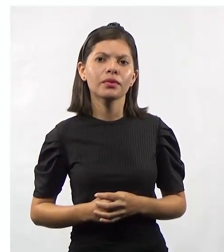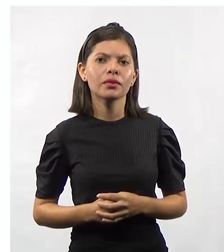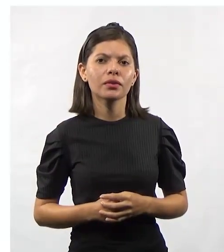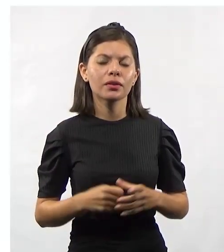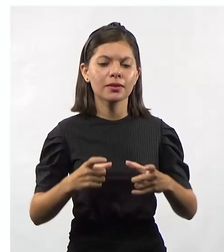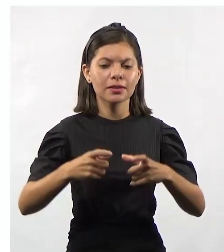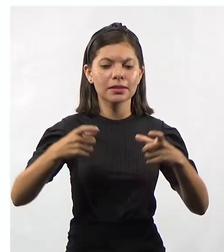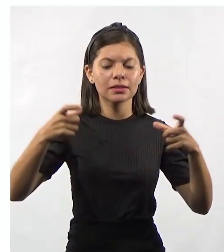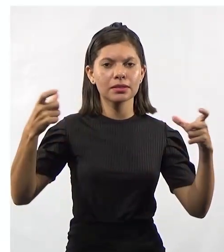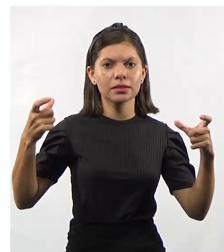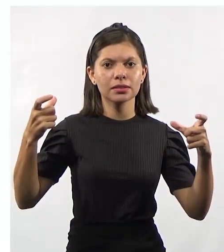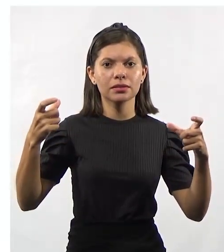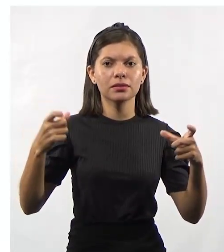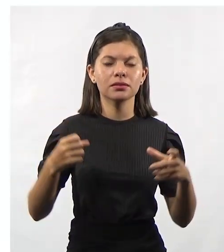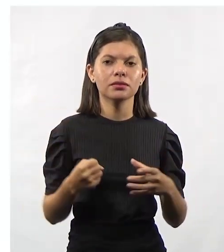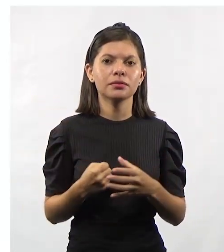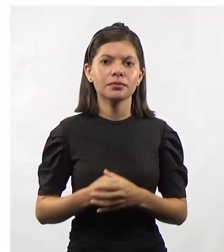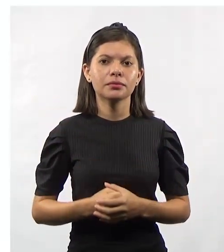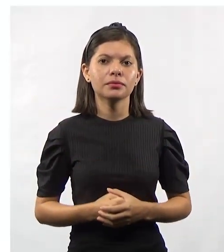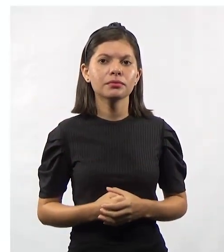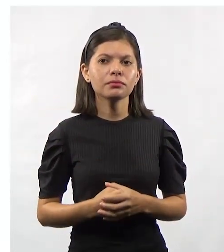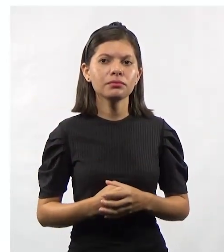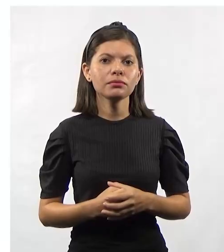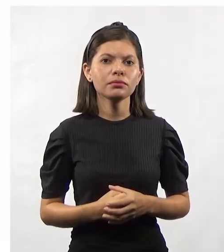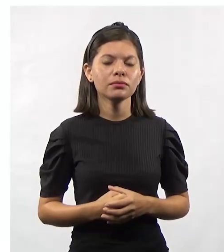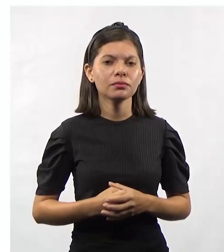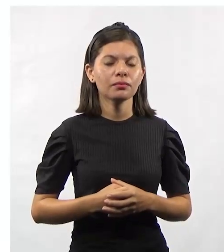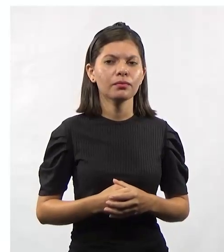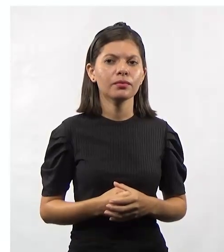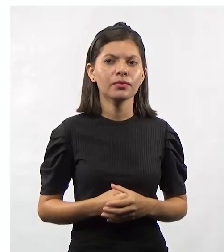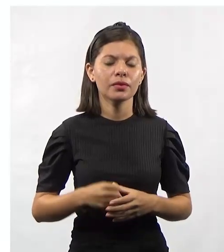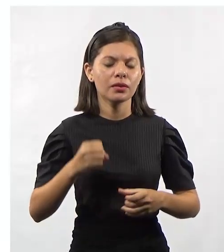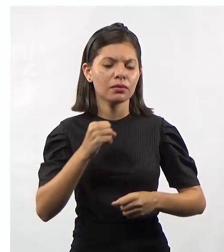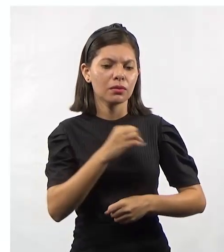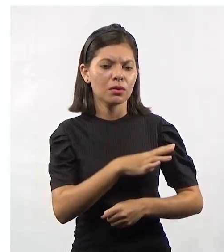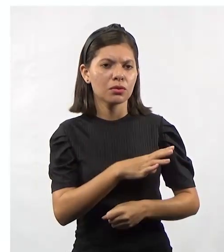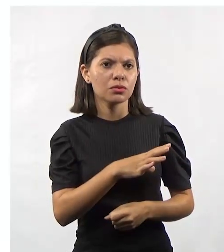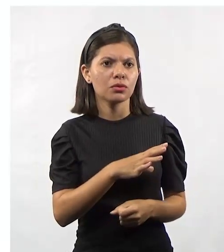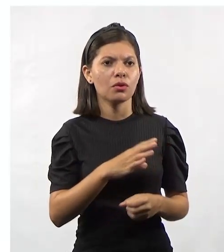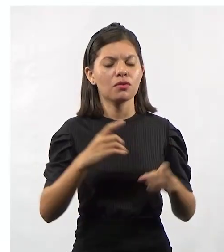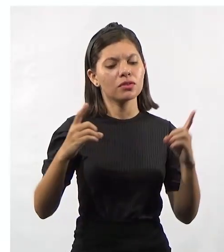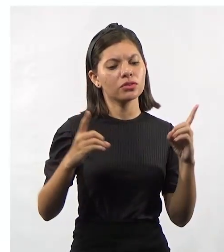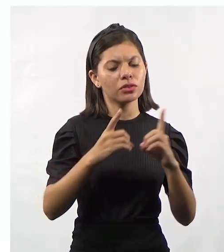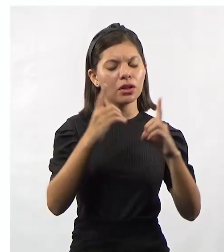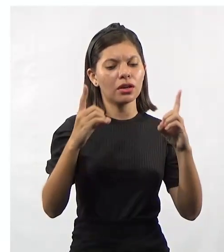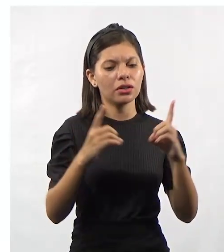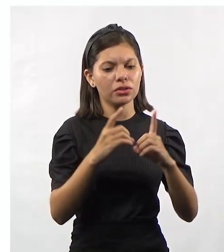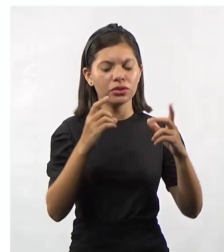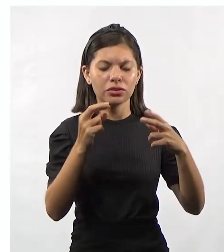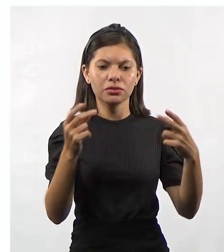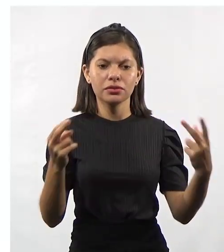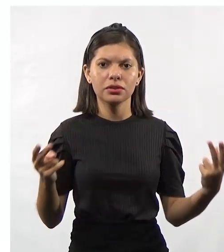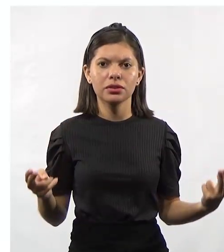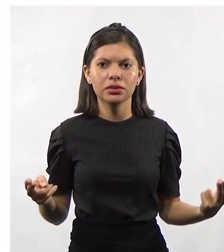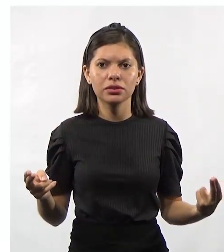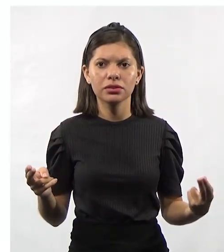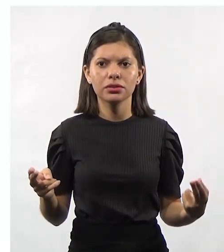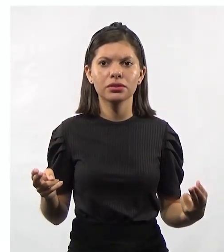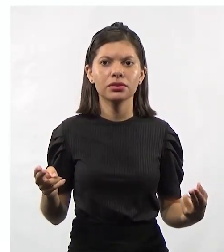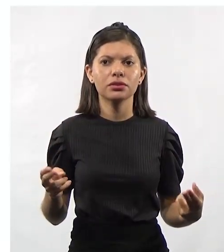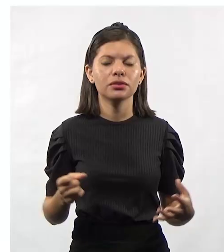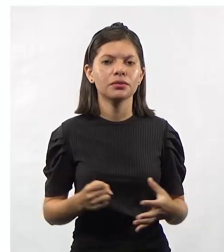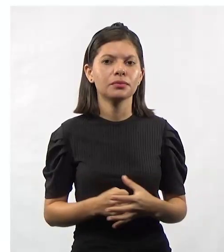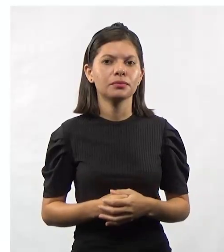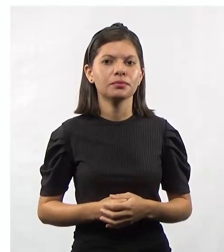permanentemente ampliada, ressignificada por novas demandas oriundas de formas diferenciadas e